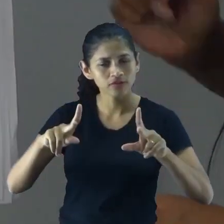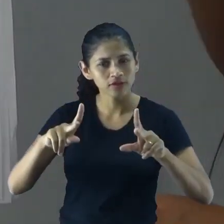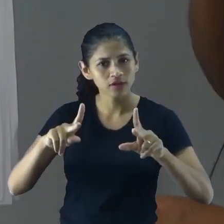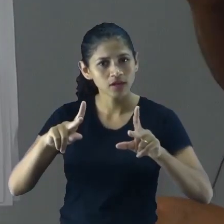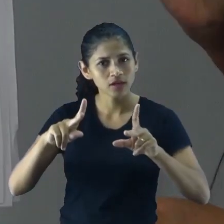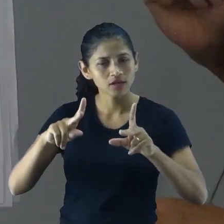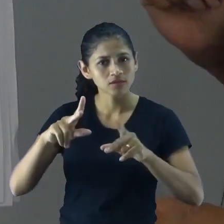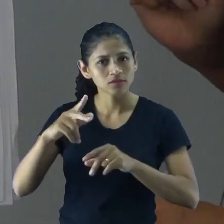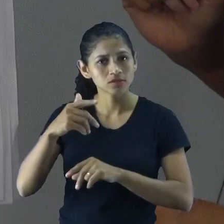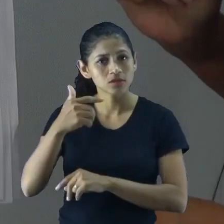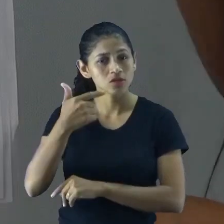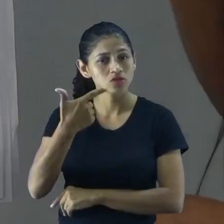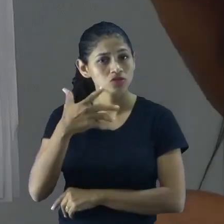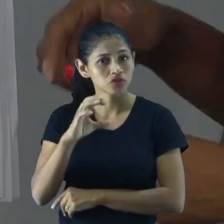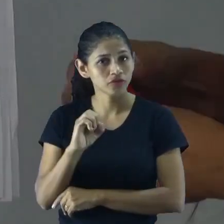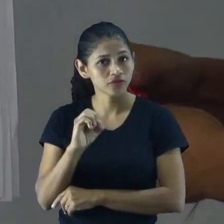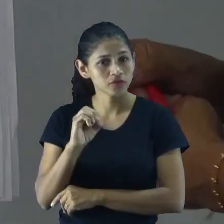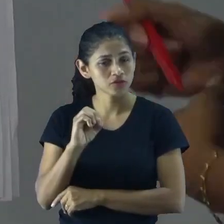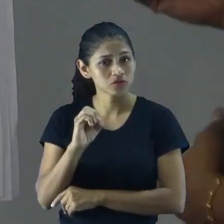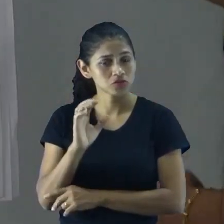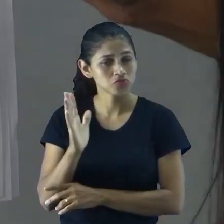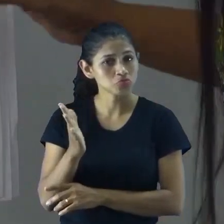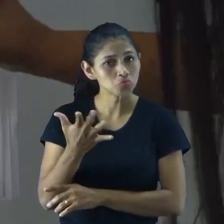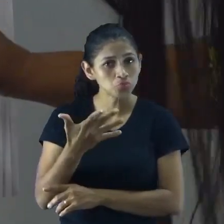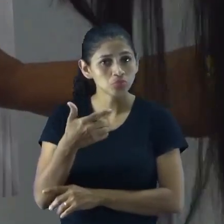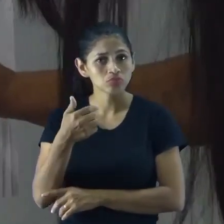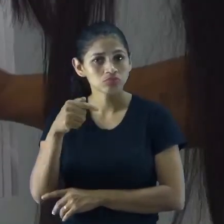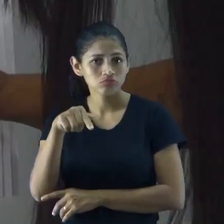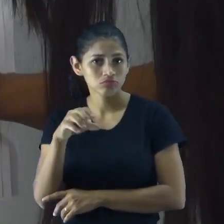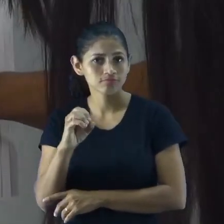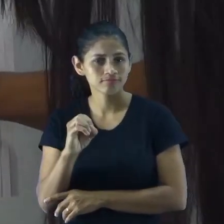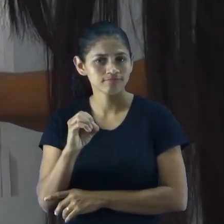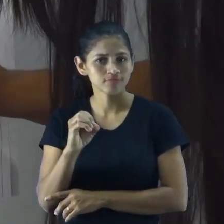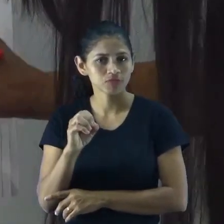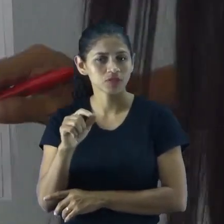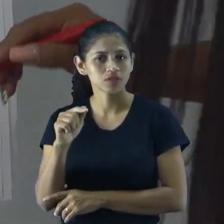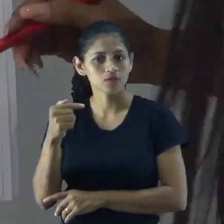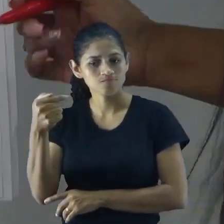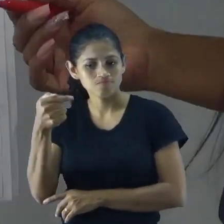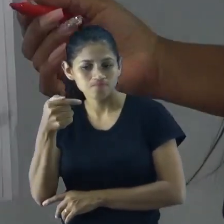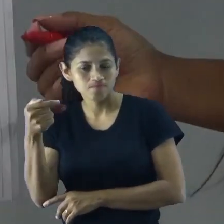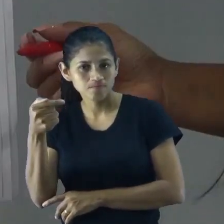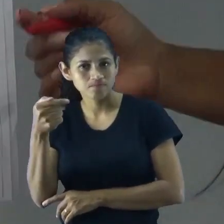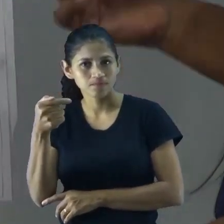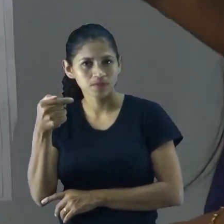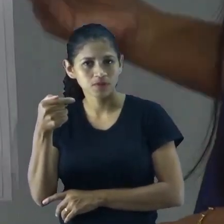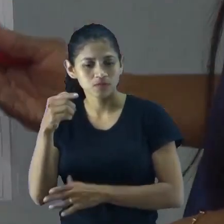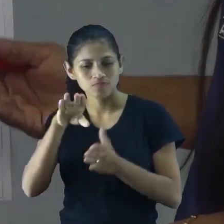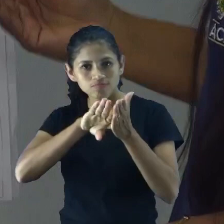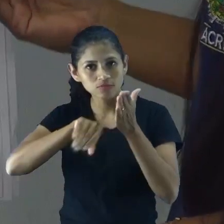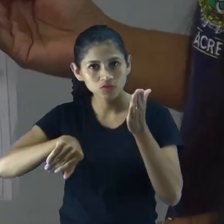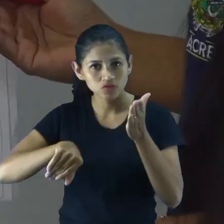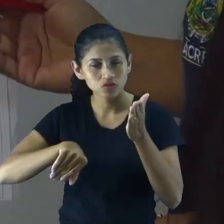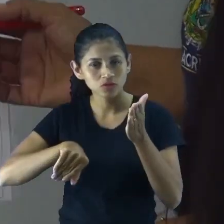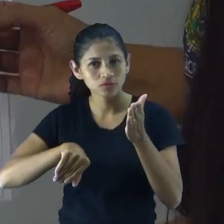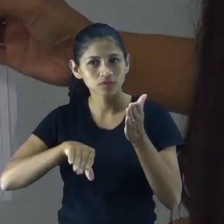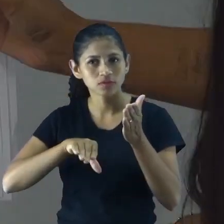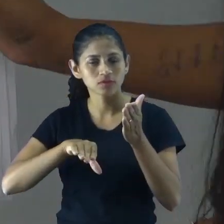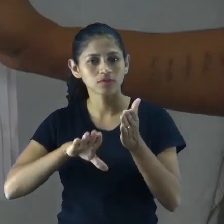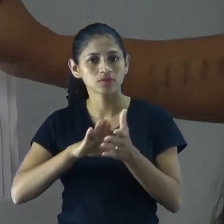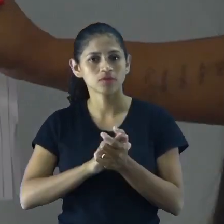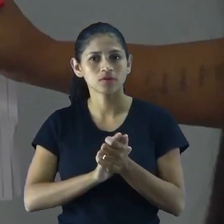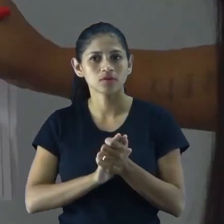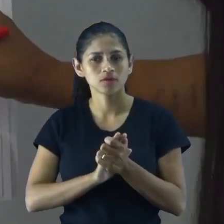né E quando a gente fala em diferença a gente fala em subtração nós precisamos subtrair tirar 20 de 70